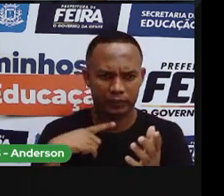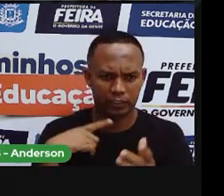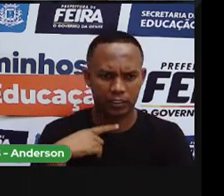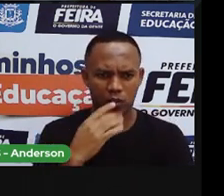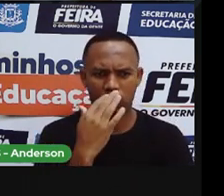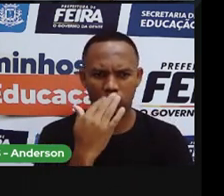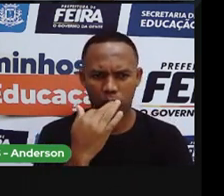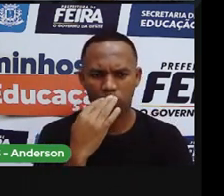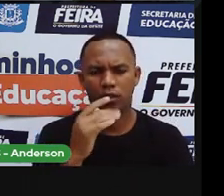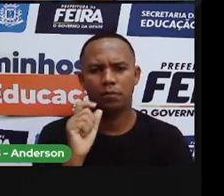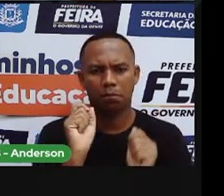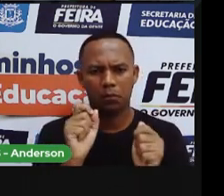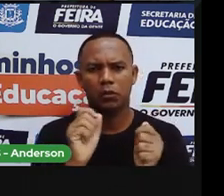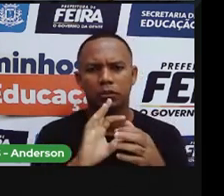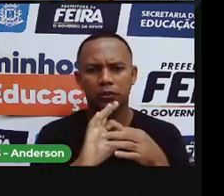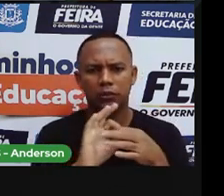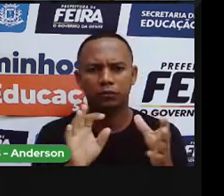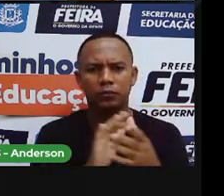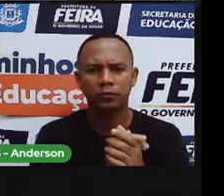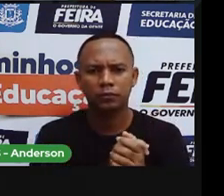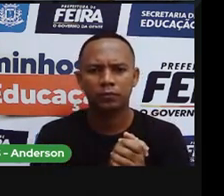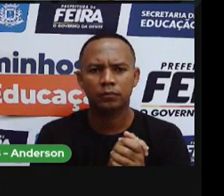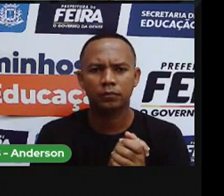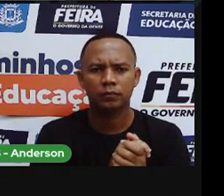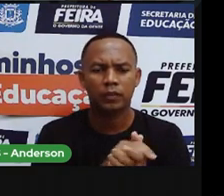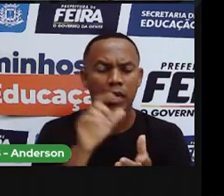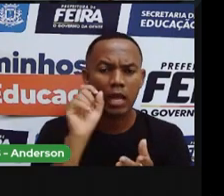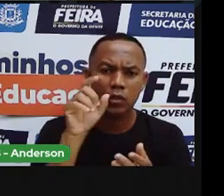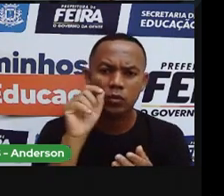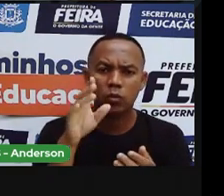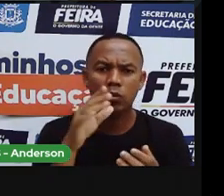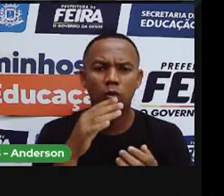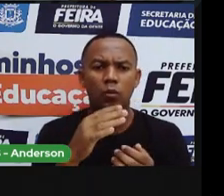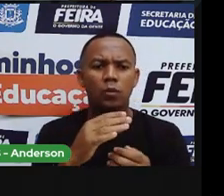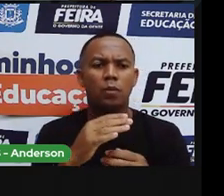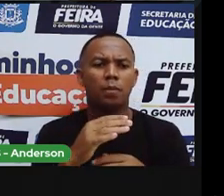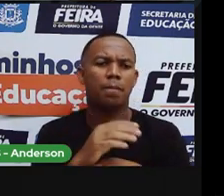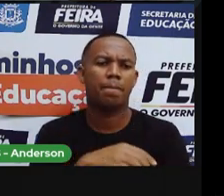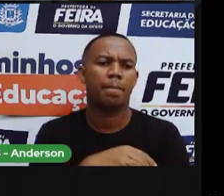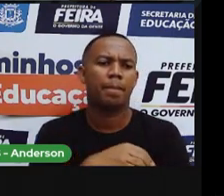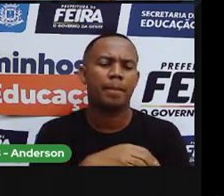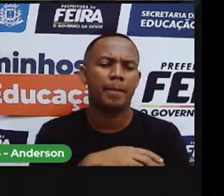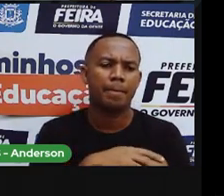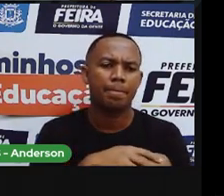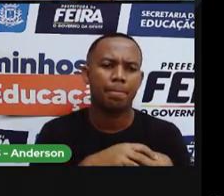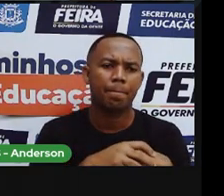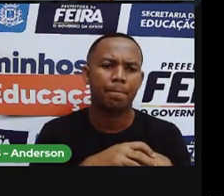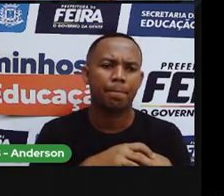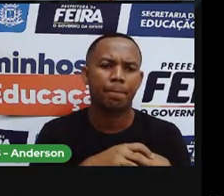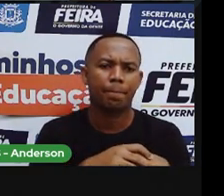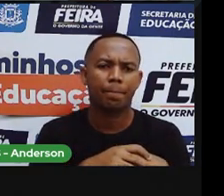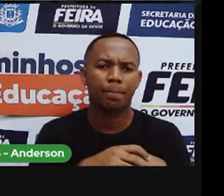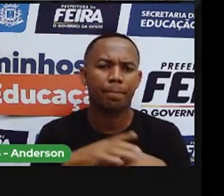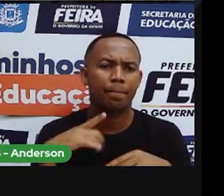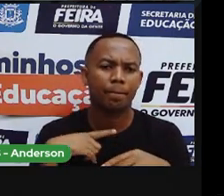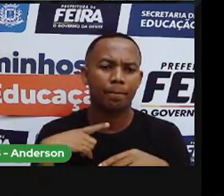cor, você pode pintar. Quem não tem, a gente dá um jeitinho. Não é isso? Usa uma